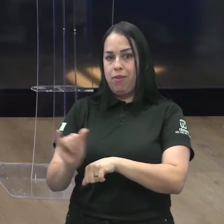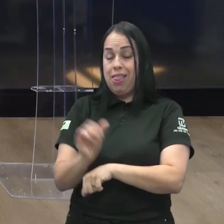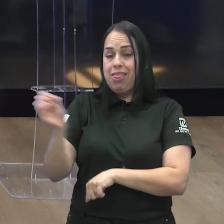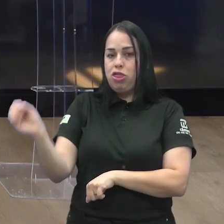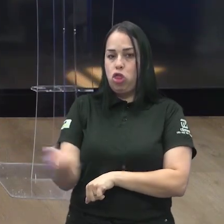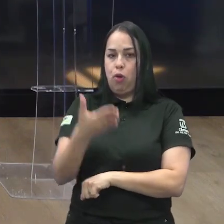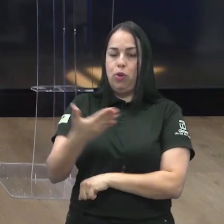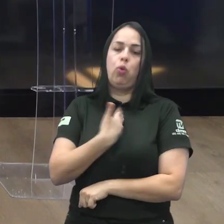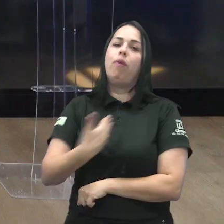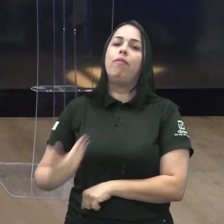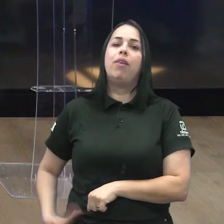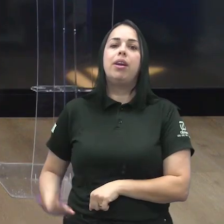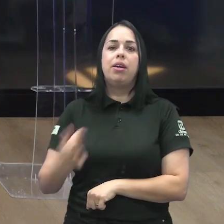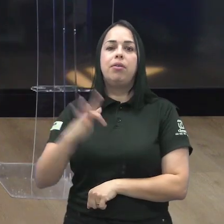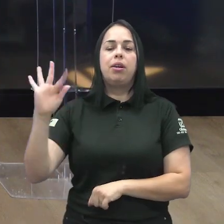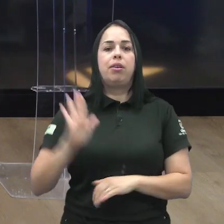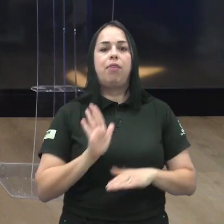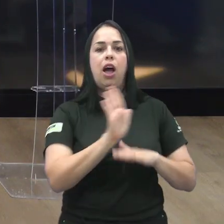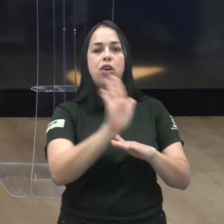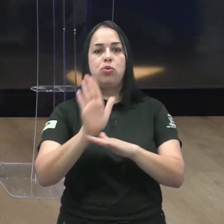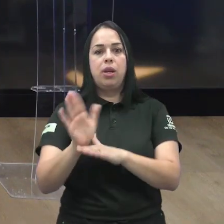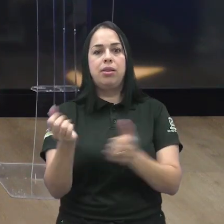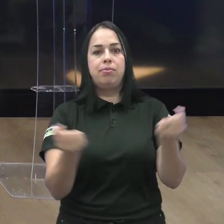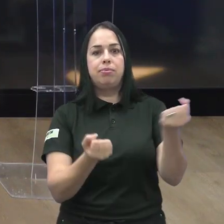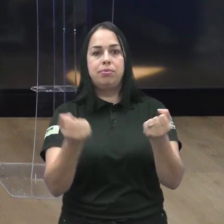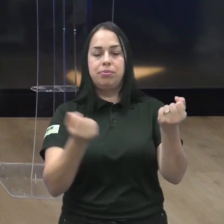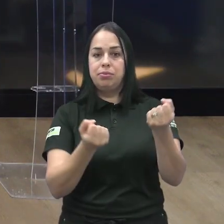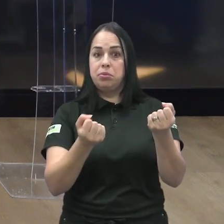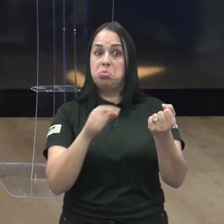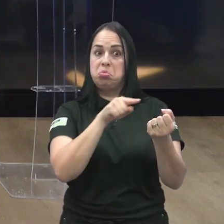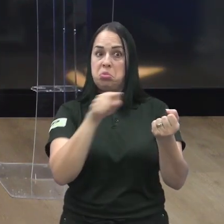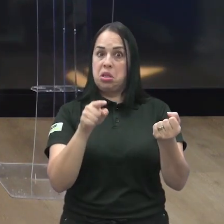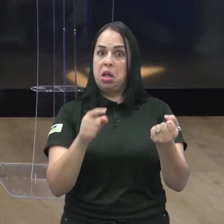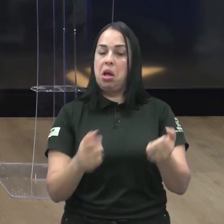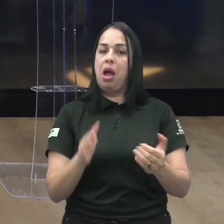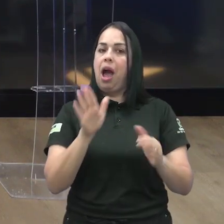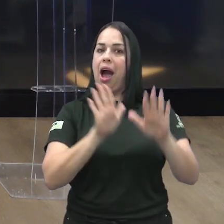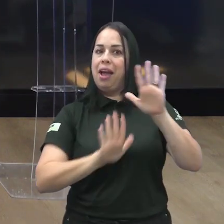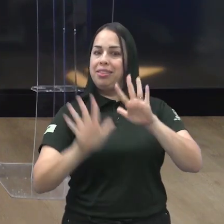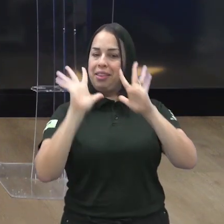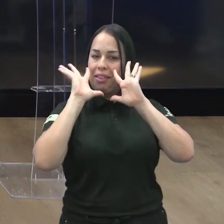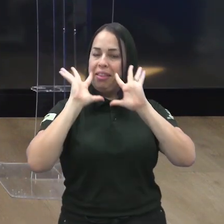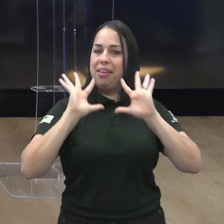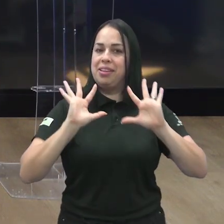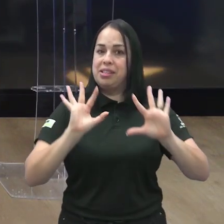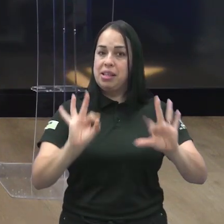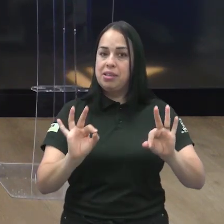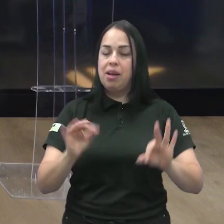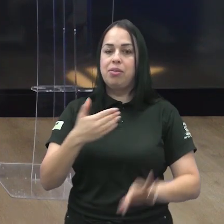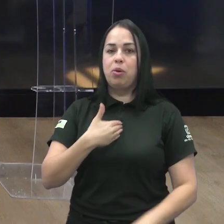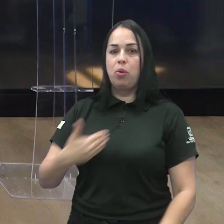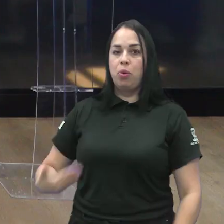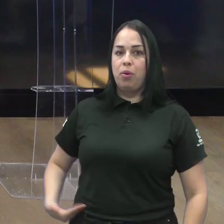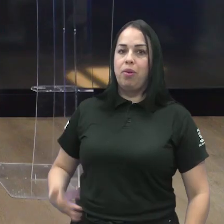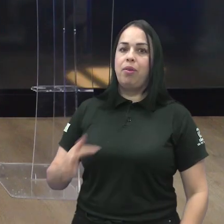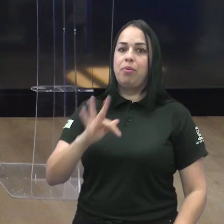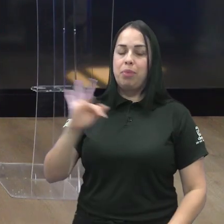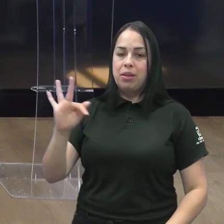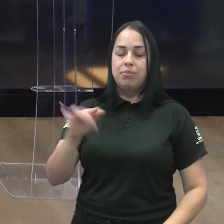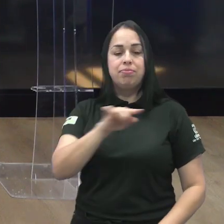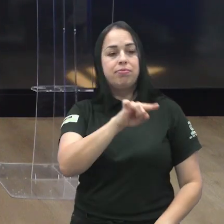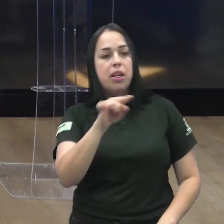nova medida do governo federal que beneficia motoristas que dirigem de forma responsável. Com a implementação da